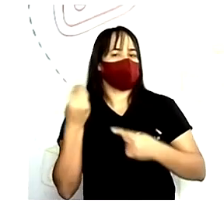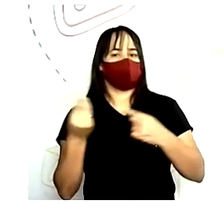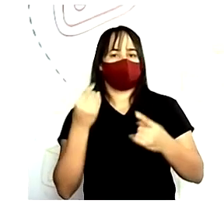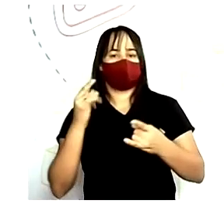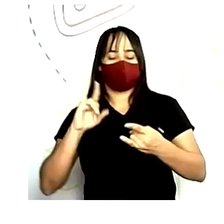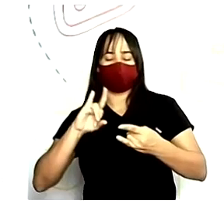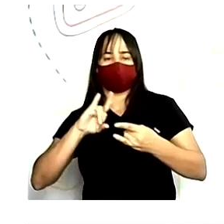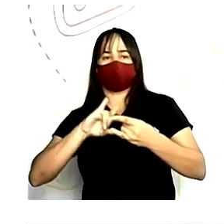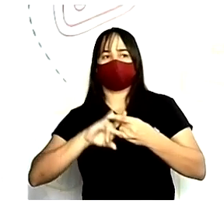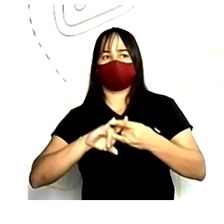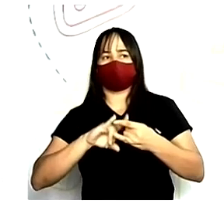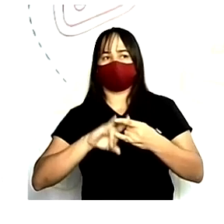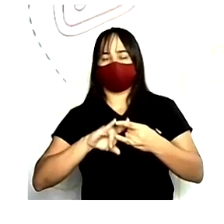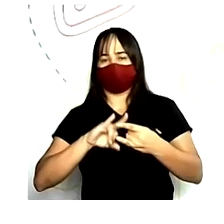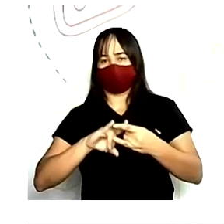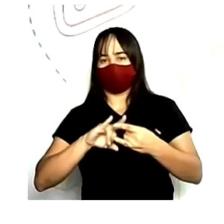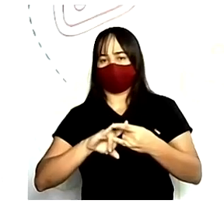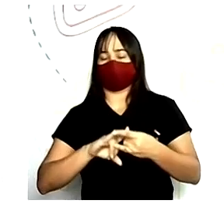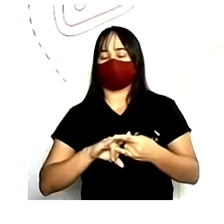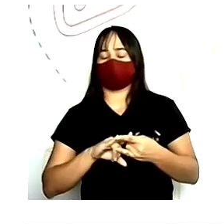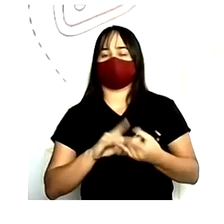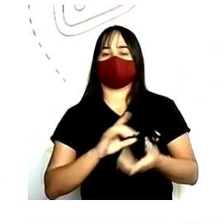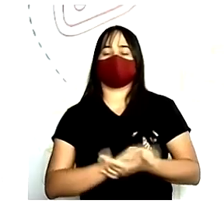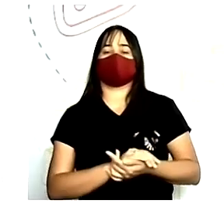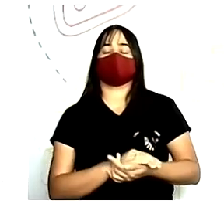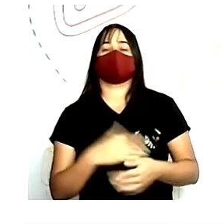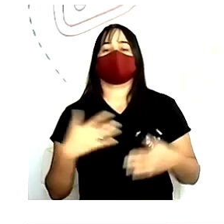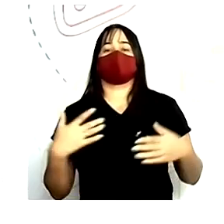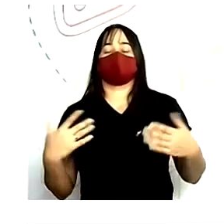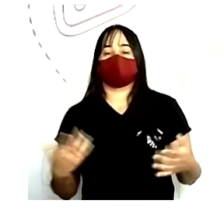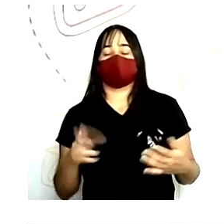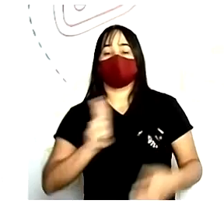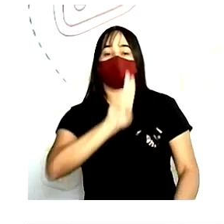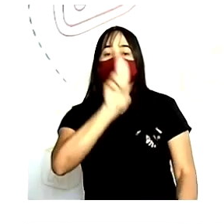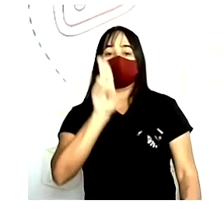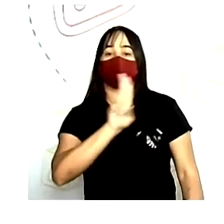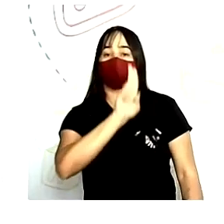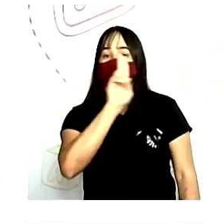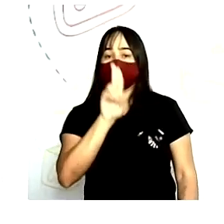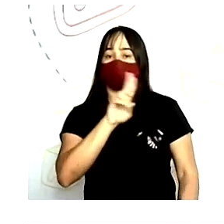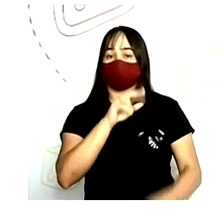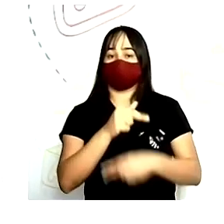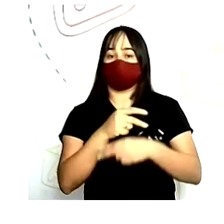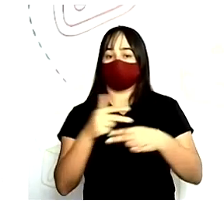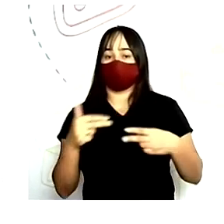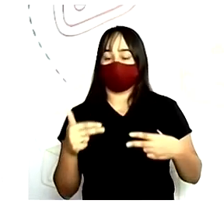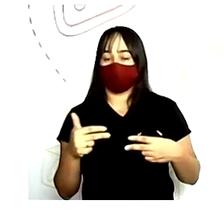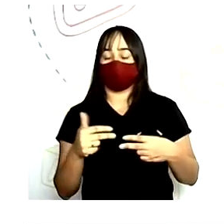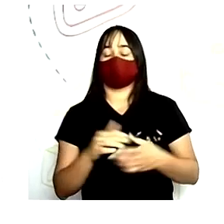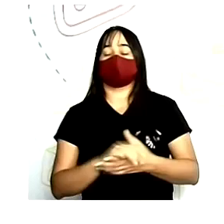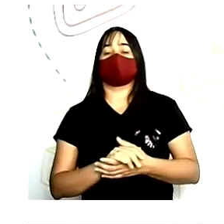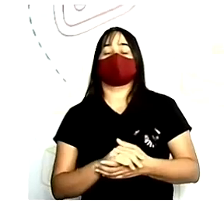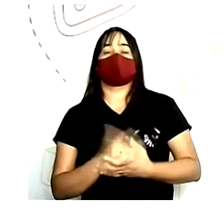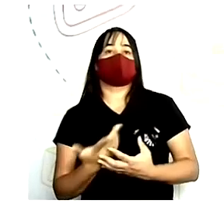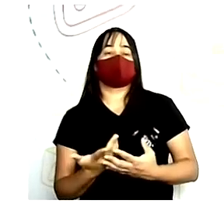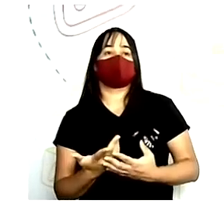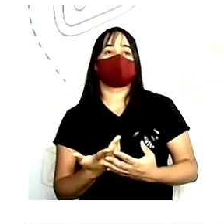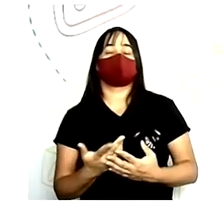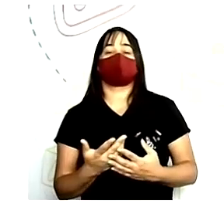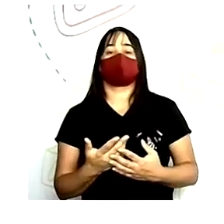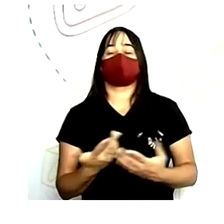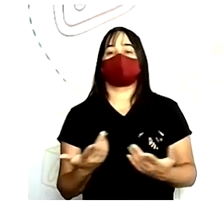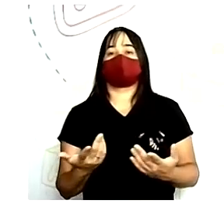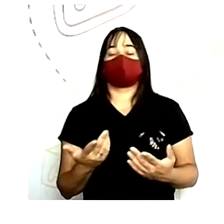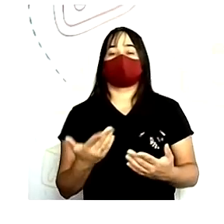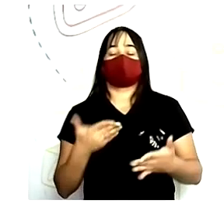O que é esses métodos de barreira? Bem, eles vão utilizar produtos ou instrumentos, ou seja, um objeto que vai impedir